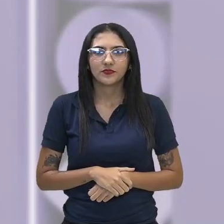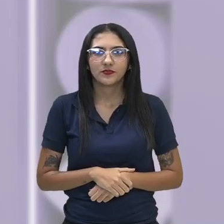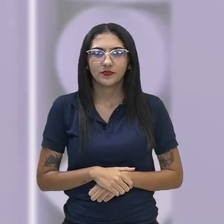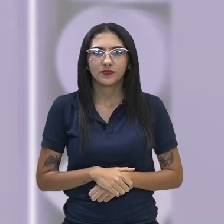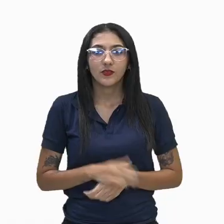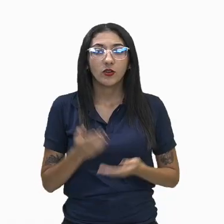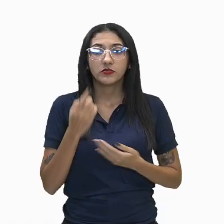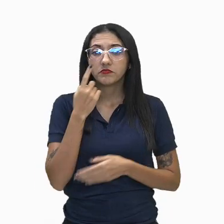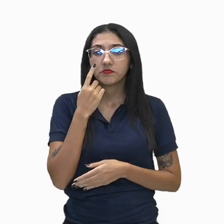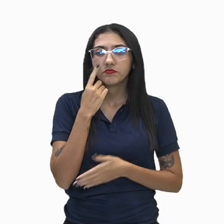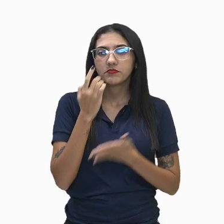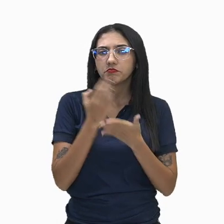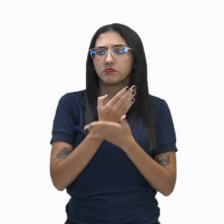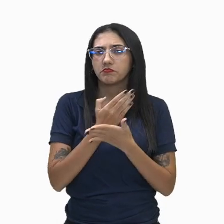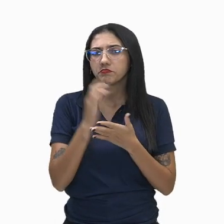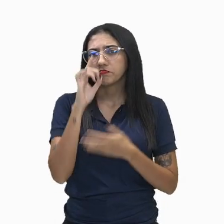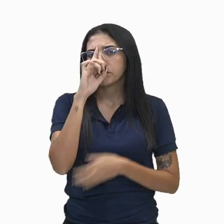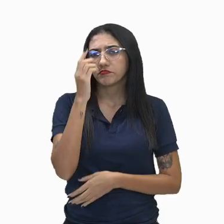bem importantes.